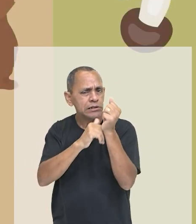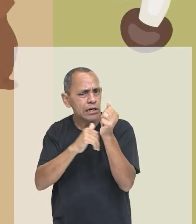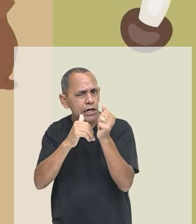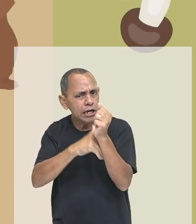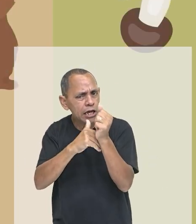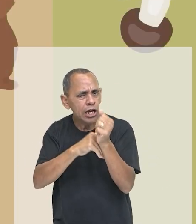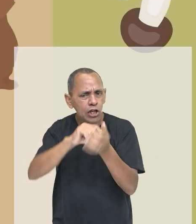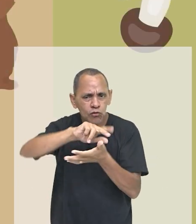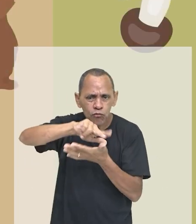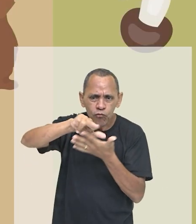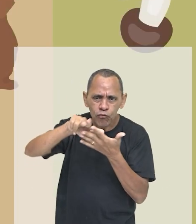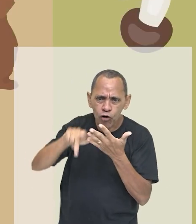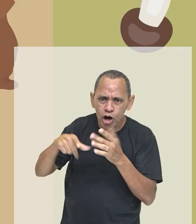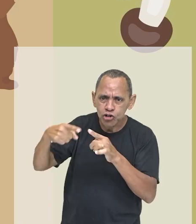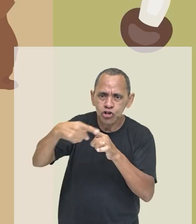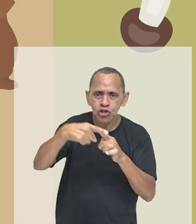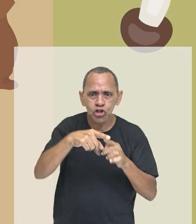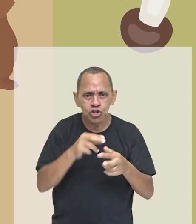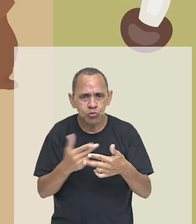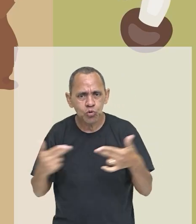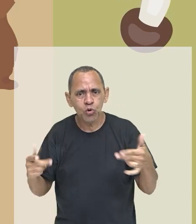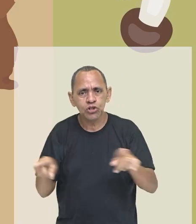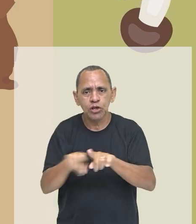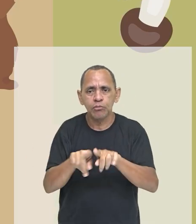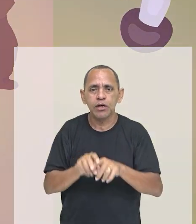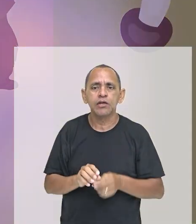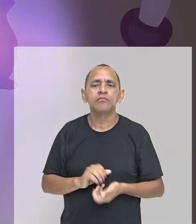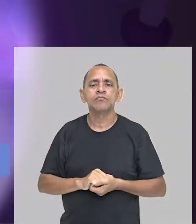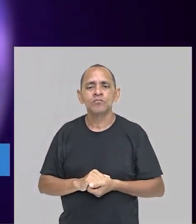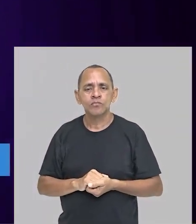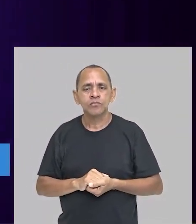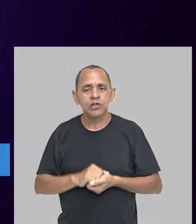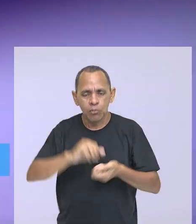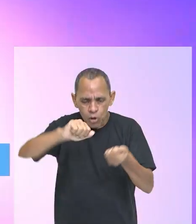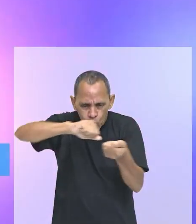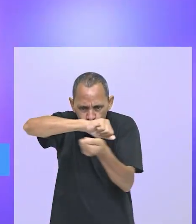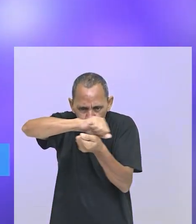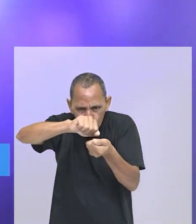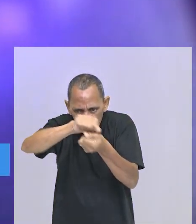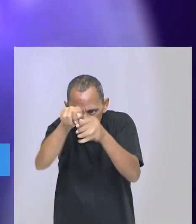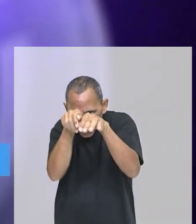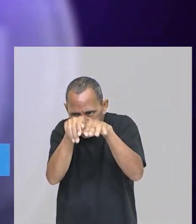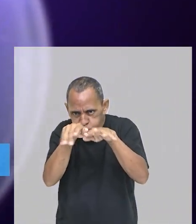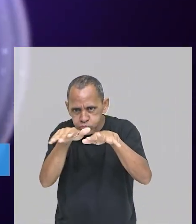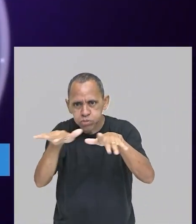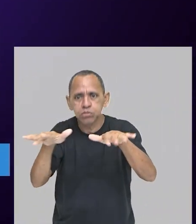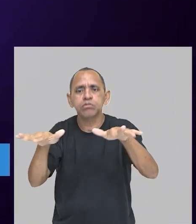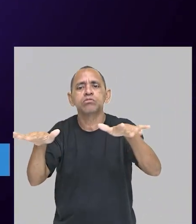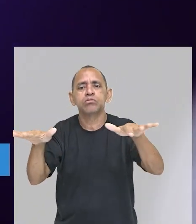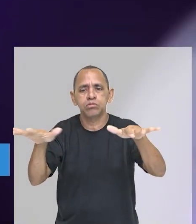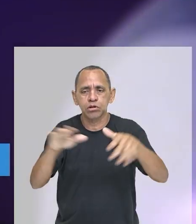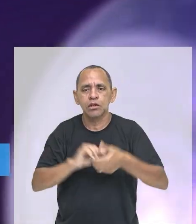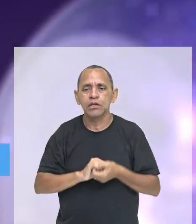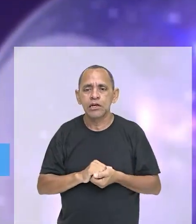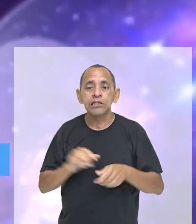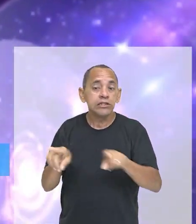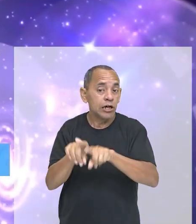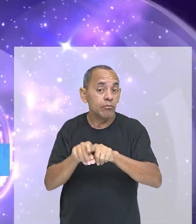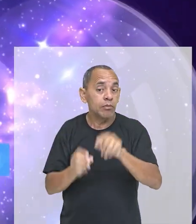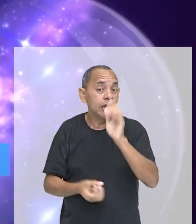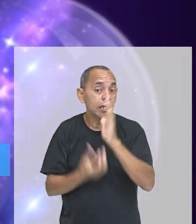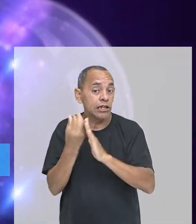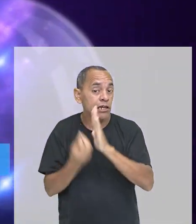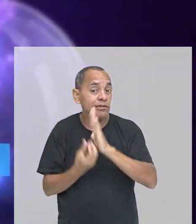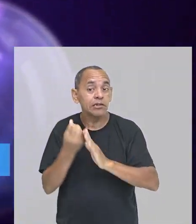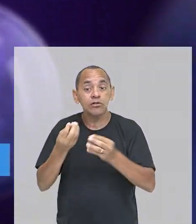a matéria que existe. Nós então vamos falar aí também da expansão do universo, né? É um outro aspecto, e principalmente do surgimento